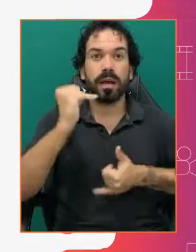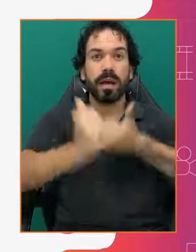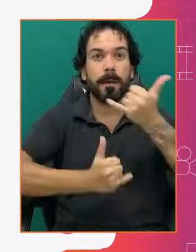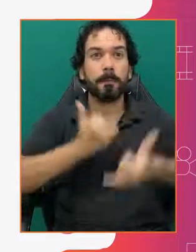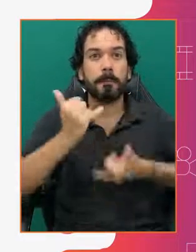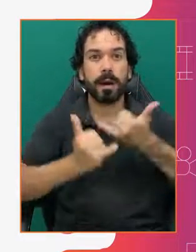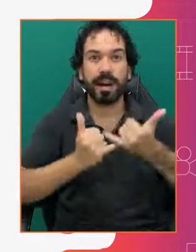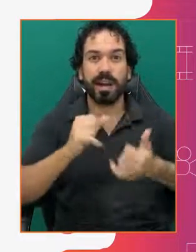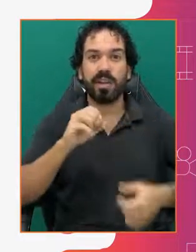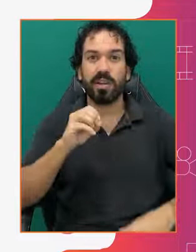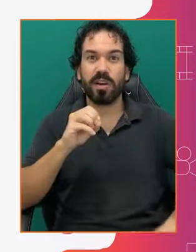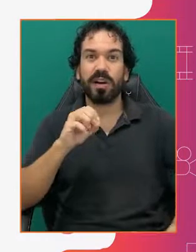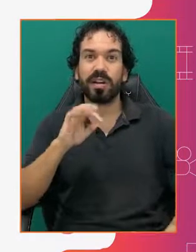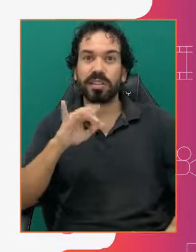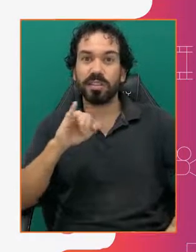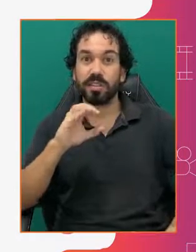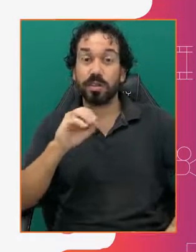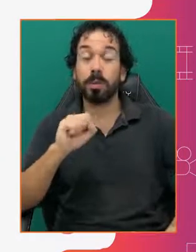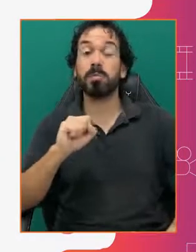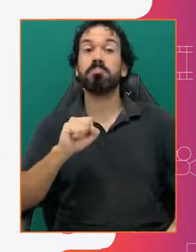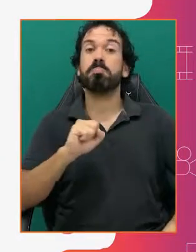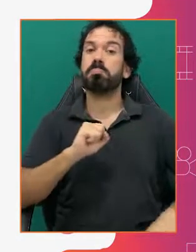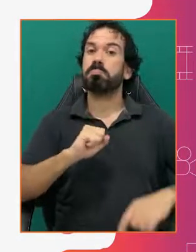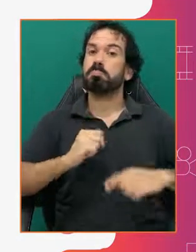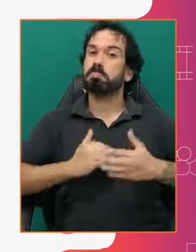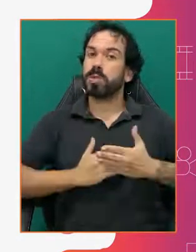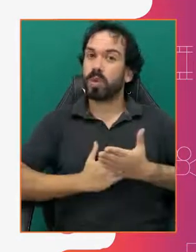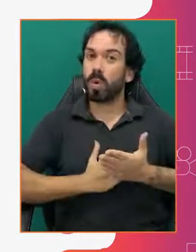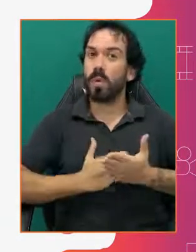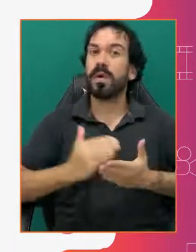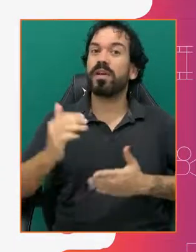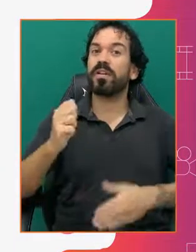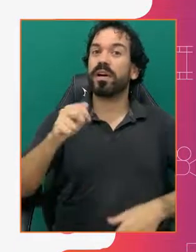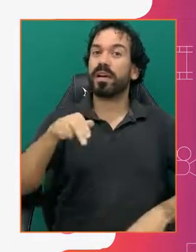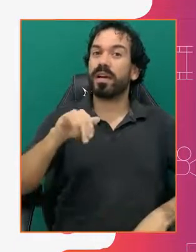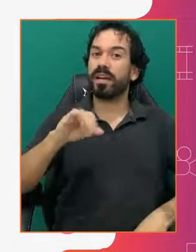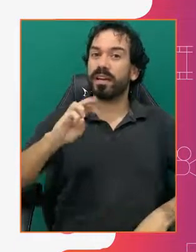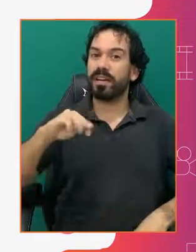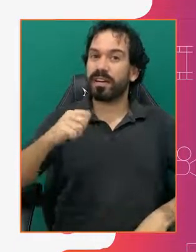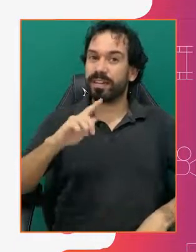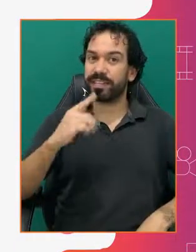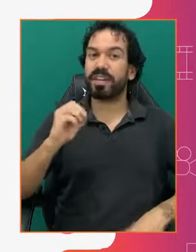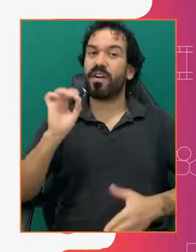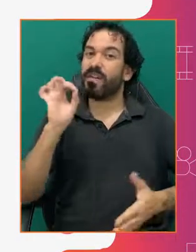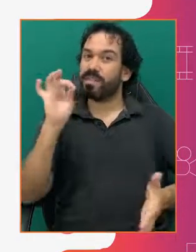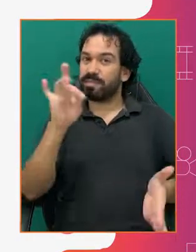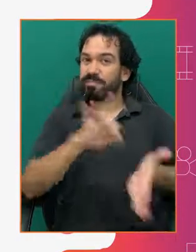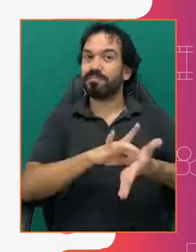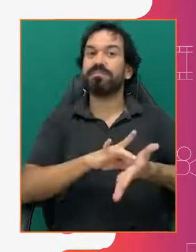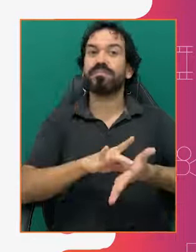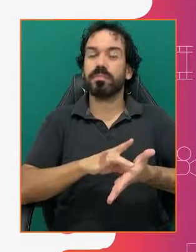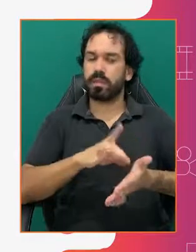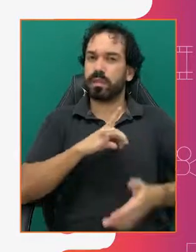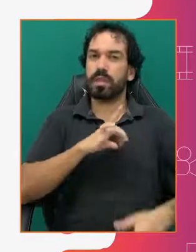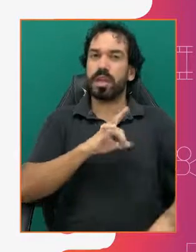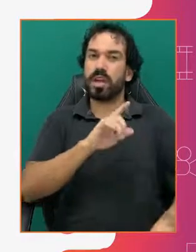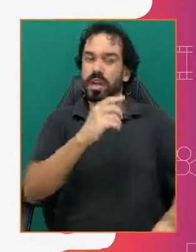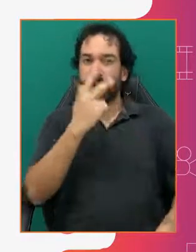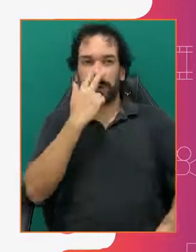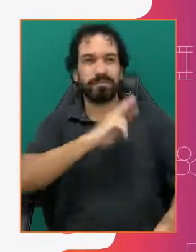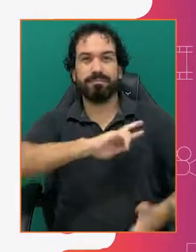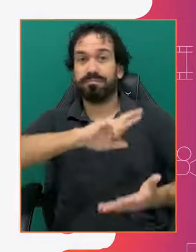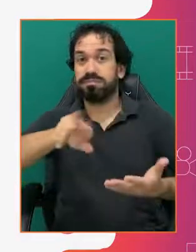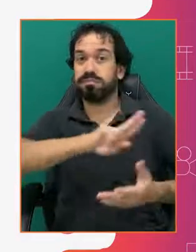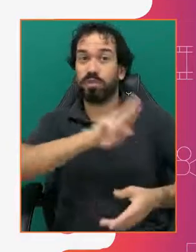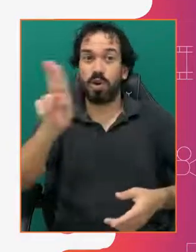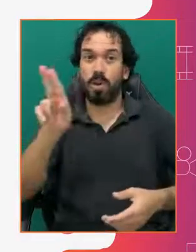brinquedos ópticos, é que a história da animação começou a realmente a ser escrita. Existem vários nomes para um mesmo brinquedo,